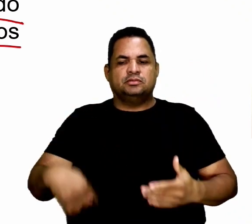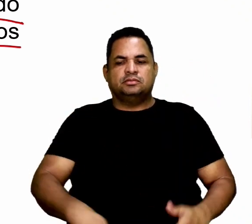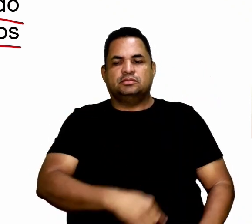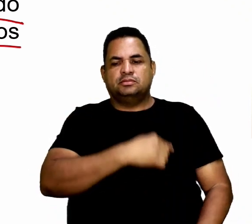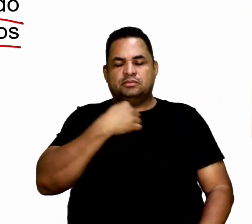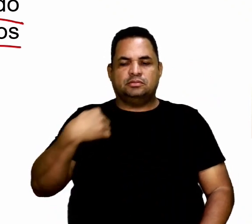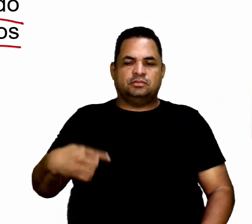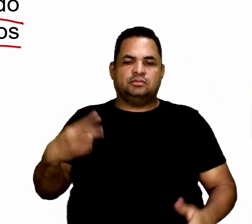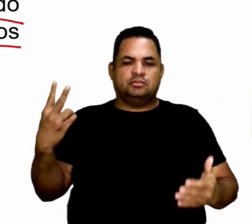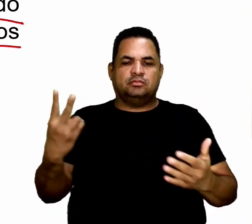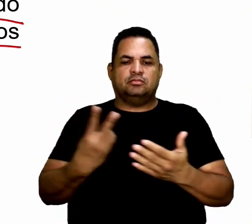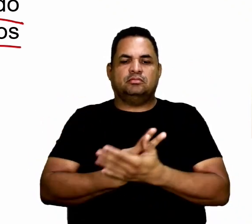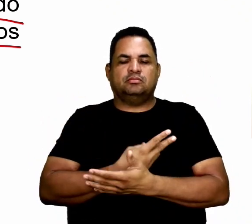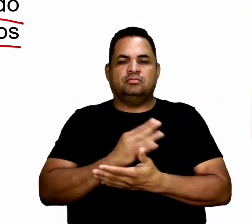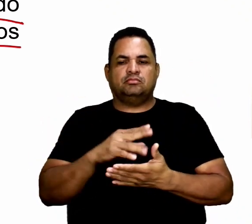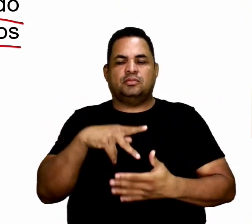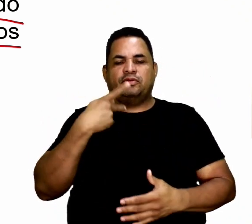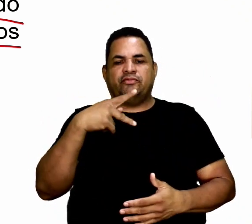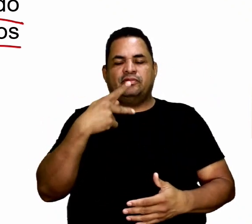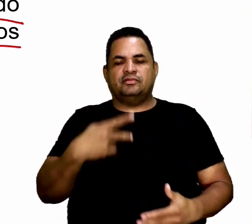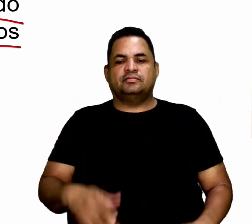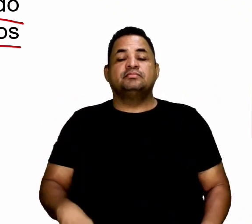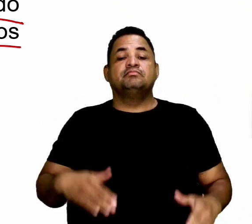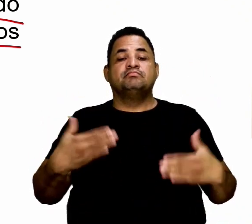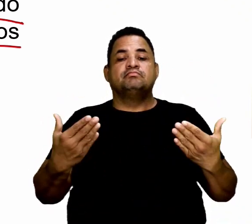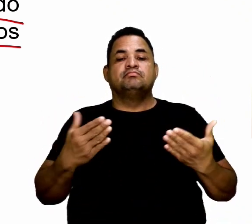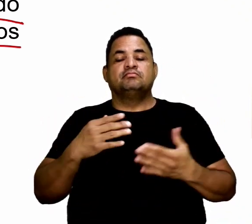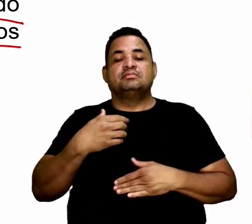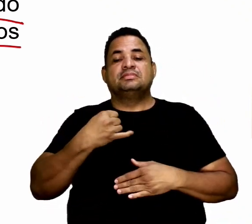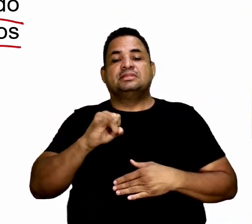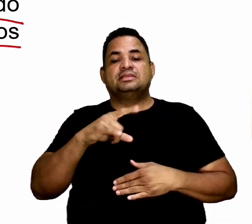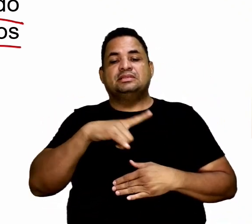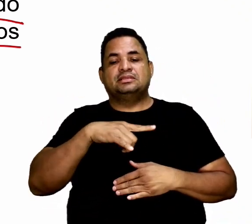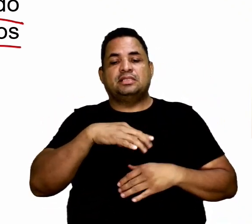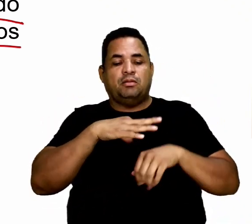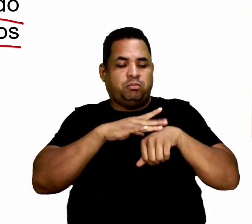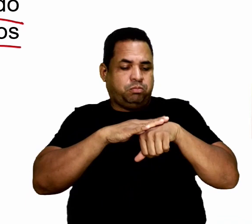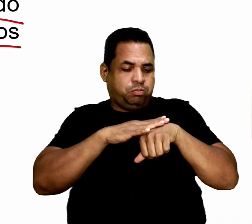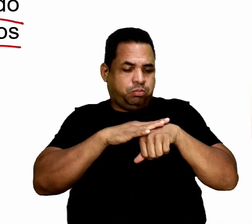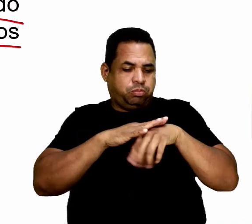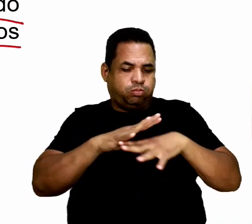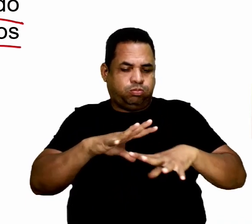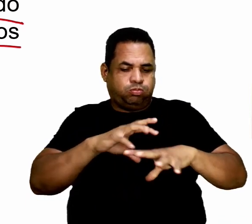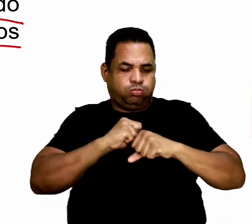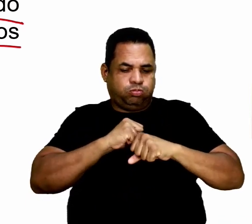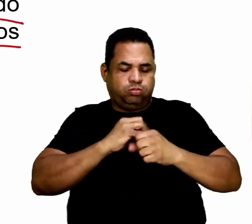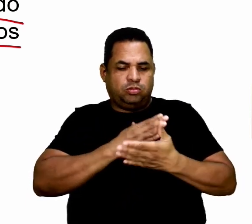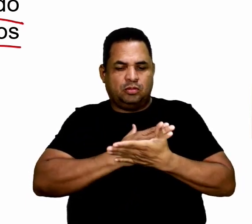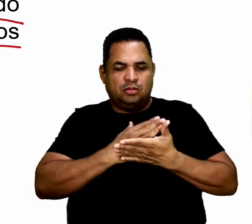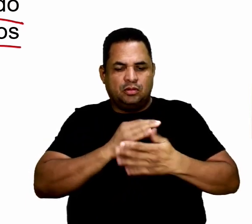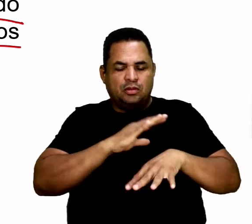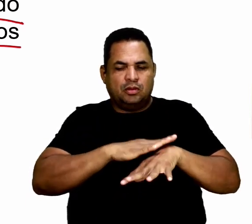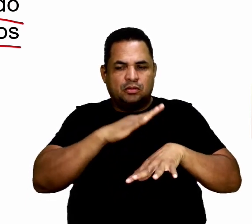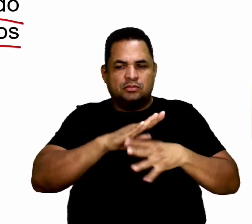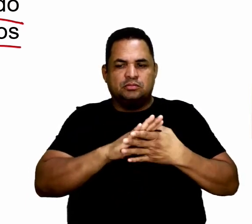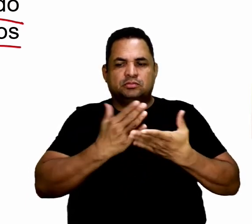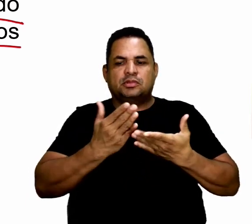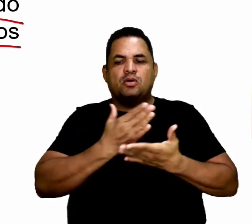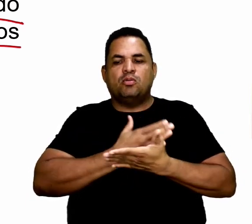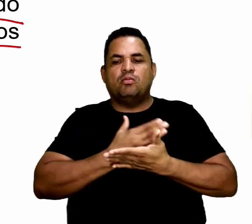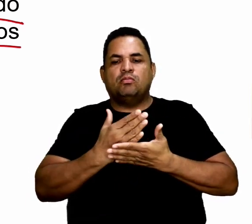vai acontecer aquilo que a gente falou ainda há pouco. Se tiver alguma infecção acontecendo, ele já providencia